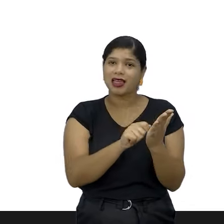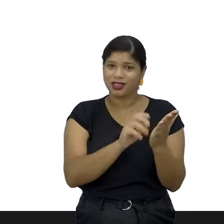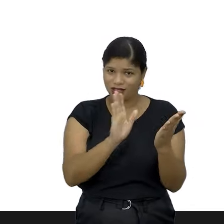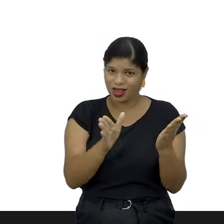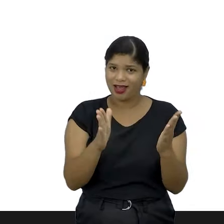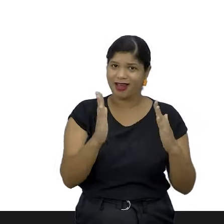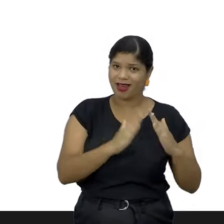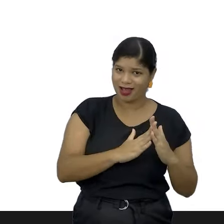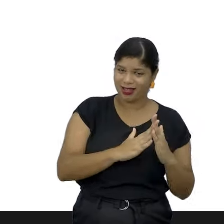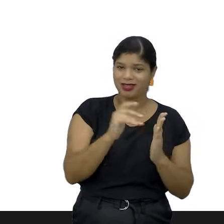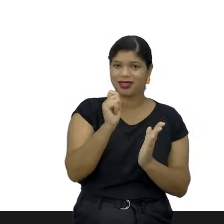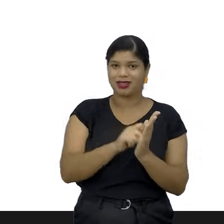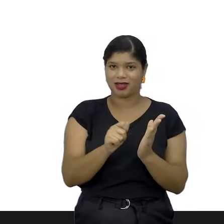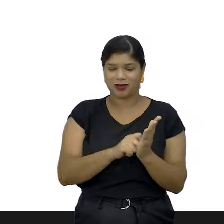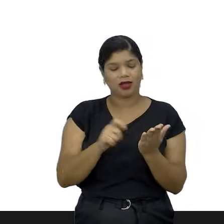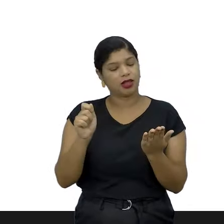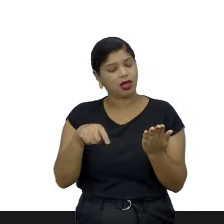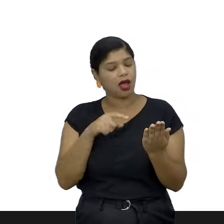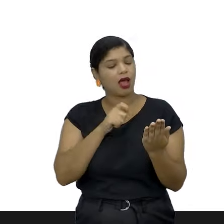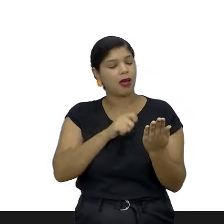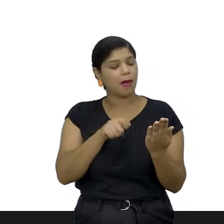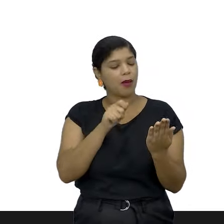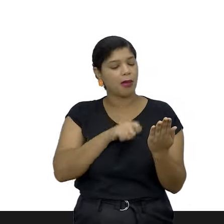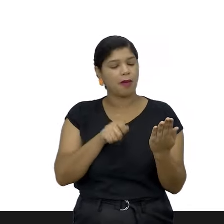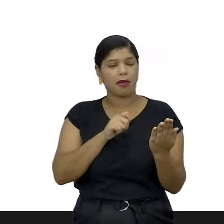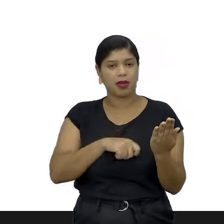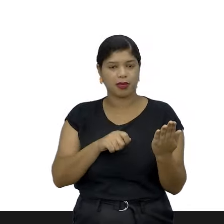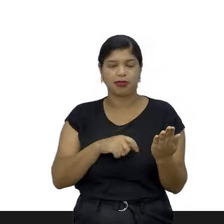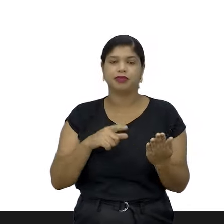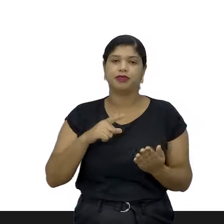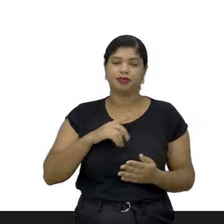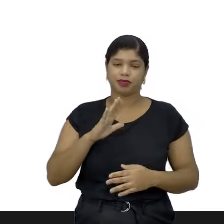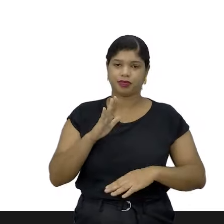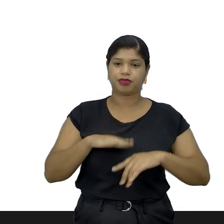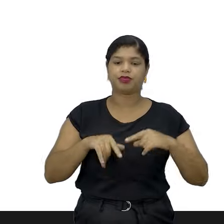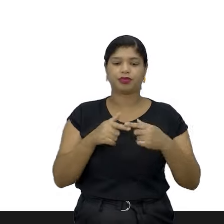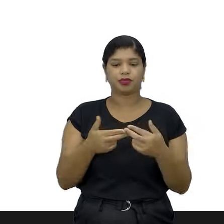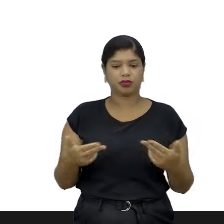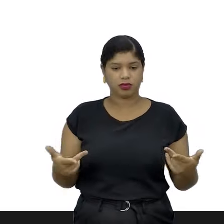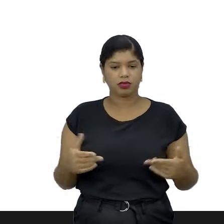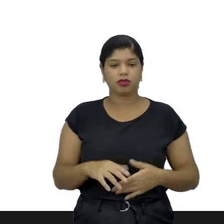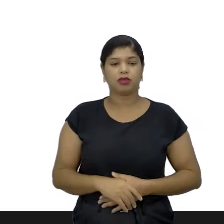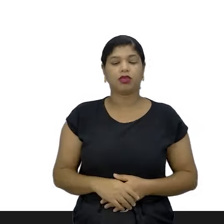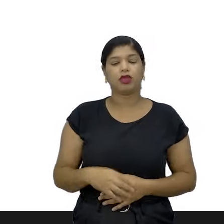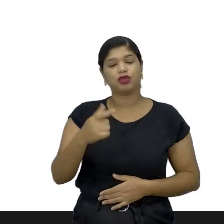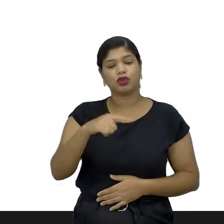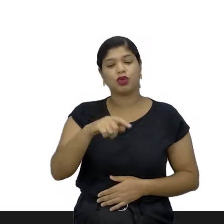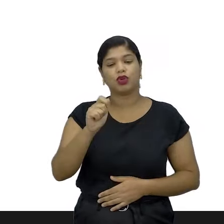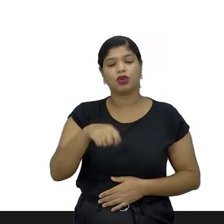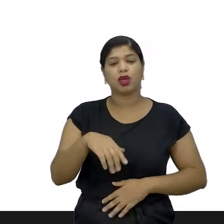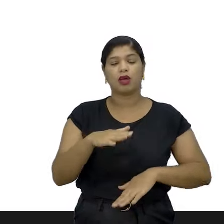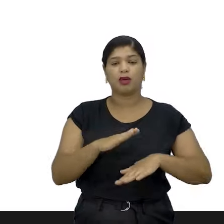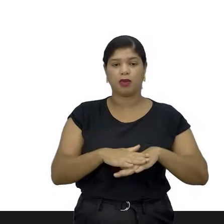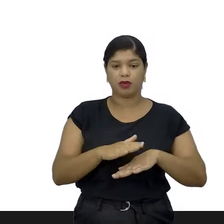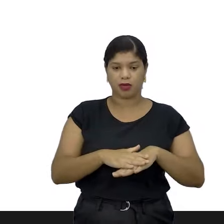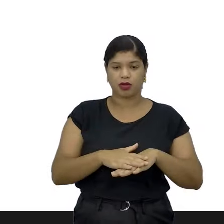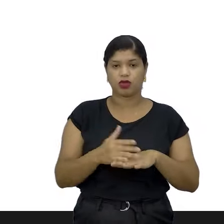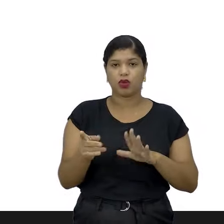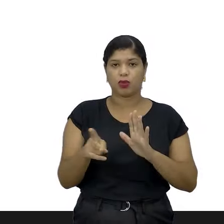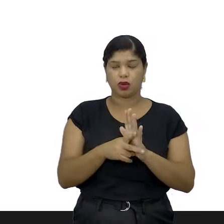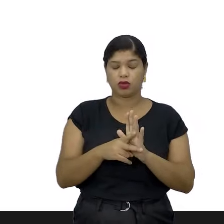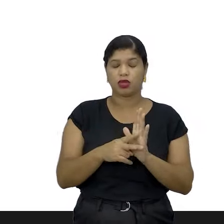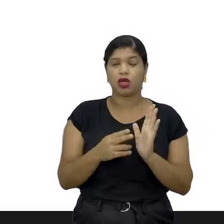partir de alguns critérios que já estão postos no material, né, e reescreverão na folha oficial do livro